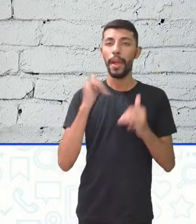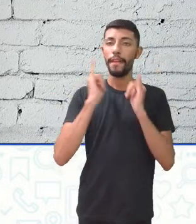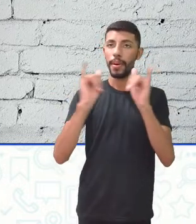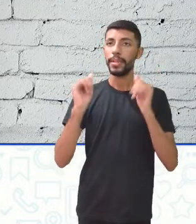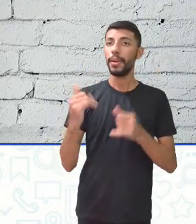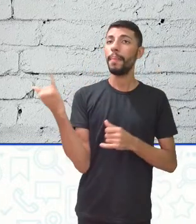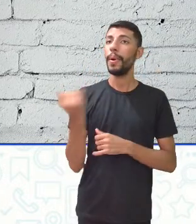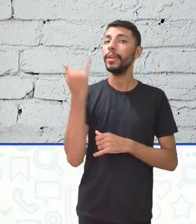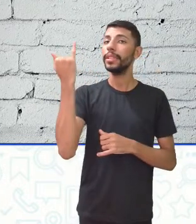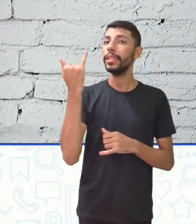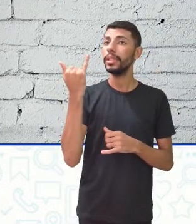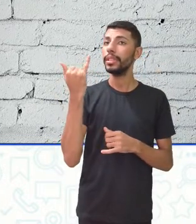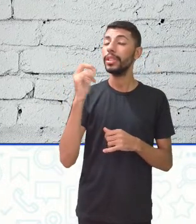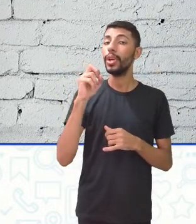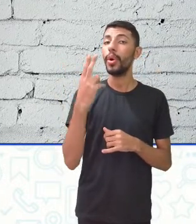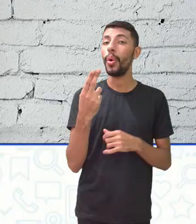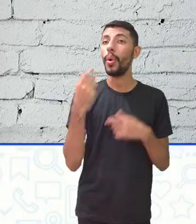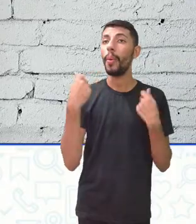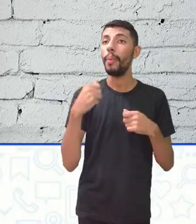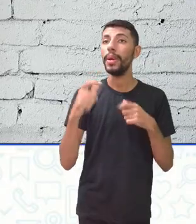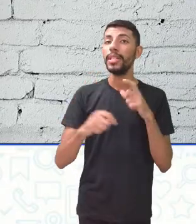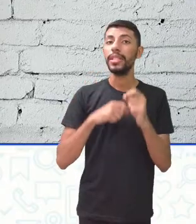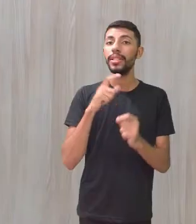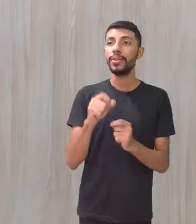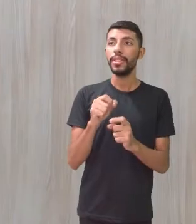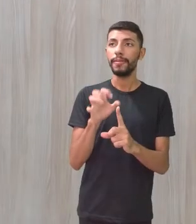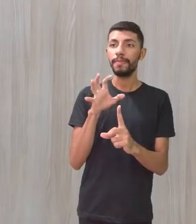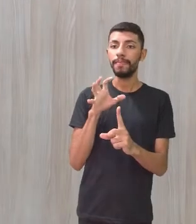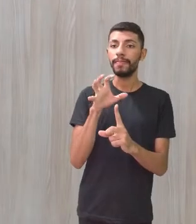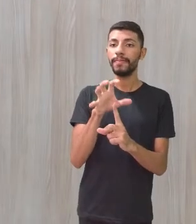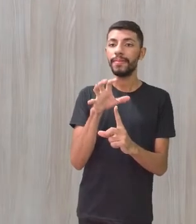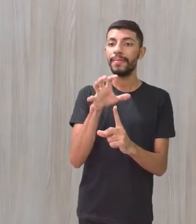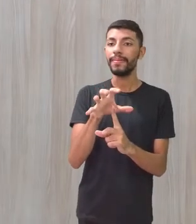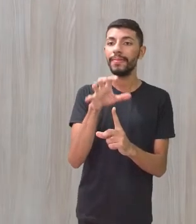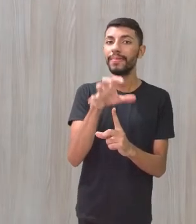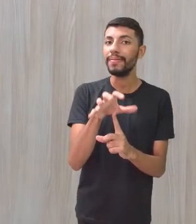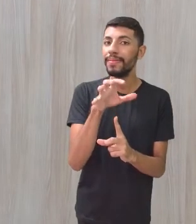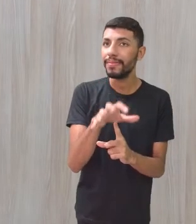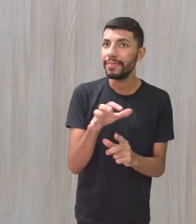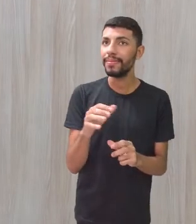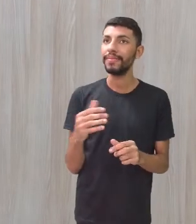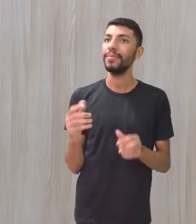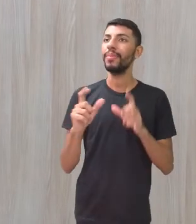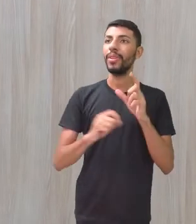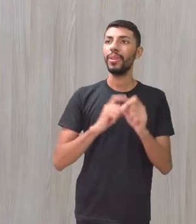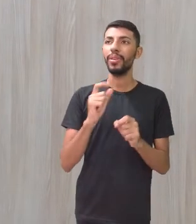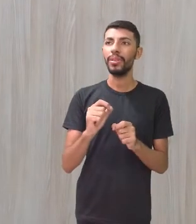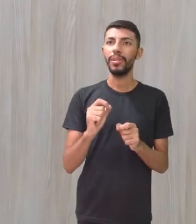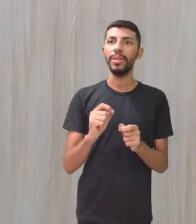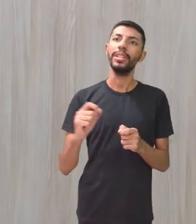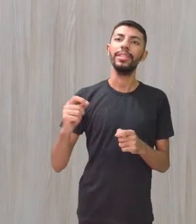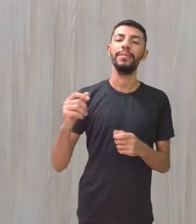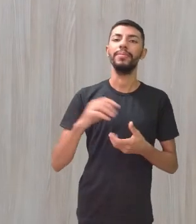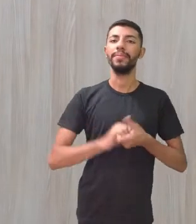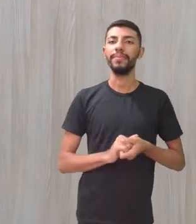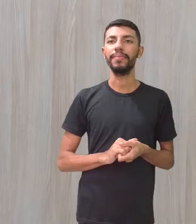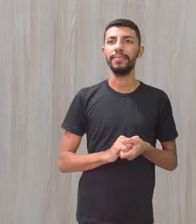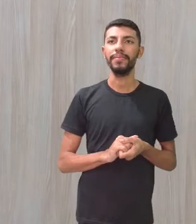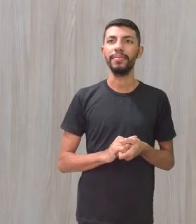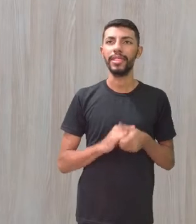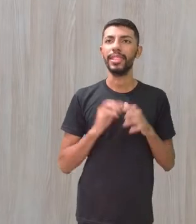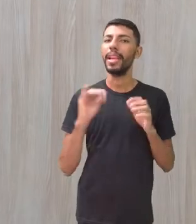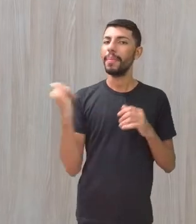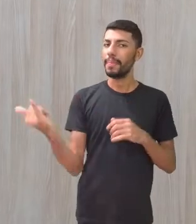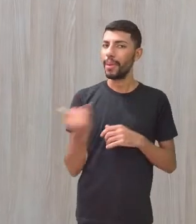receba, ou eu preciso persuadir o meu público a consumir determinado contexto, determinada obra. Isso é importante